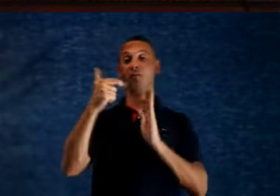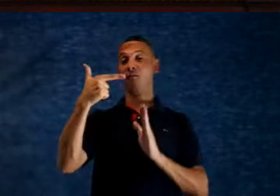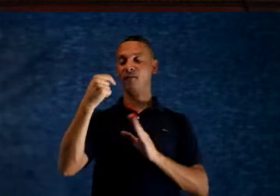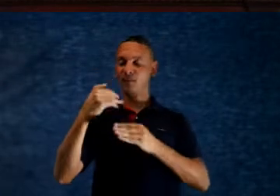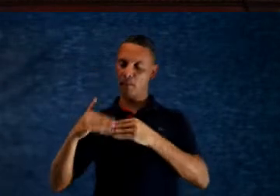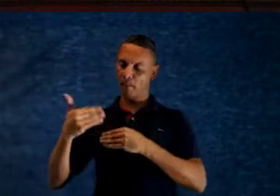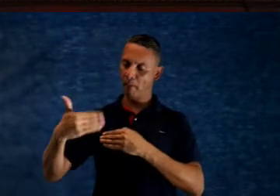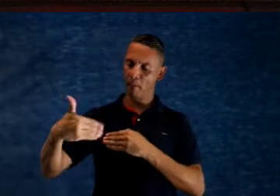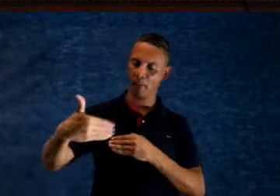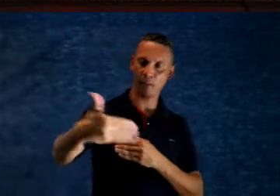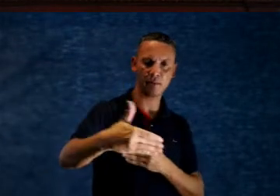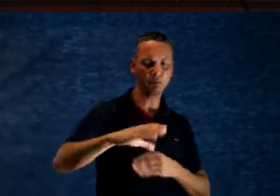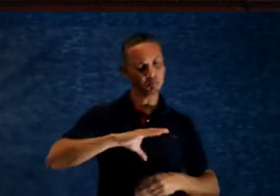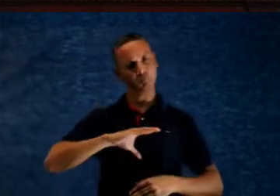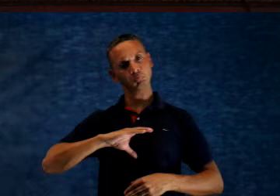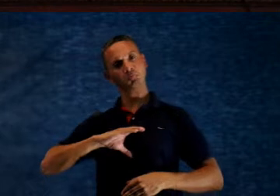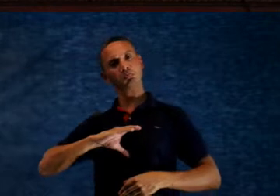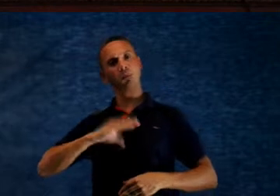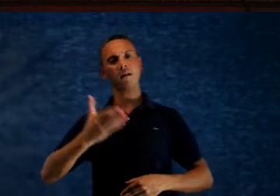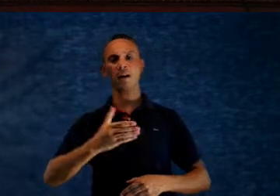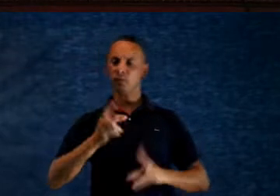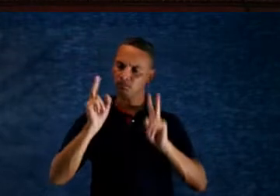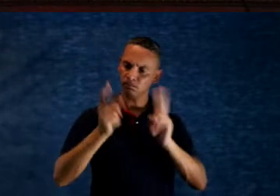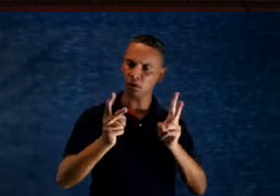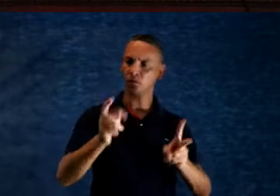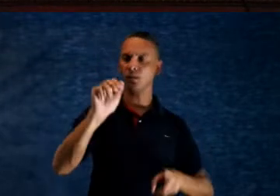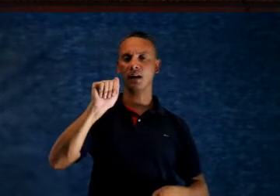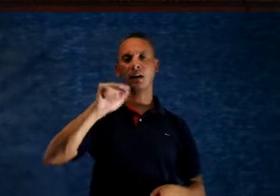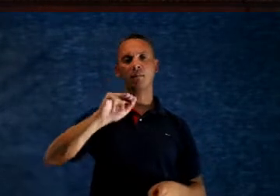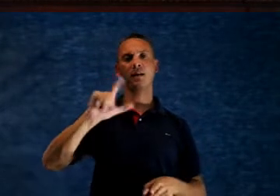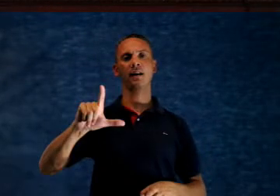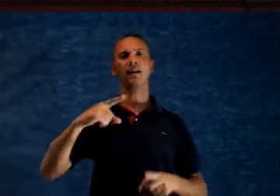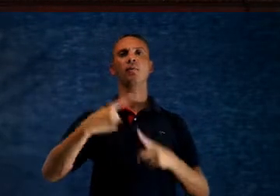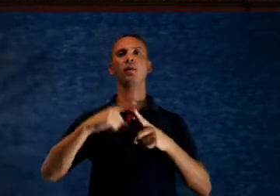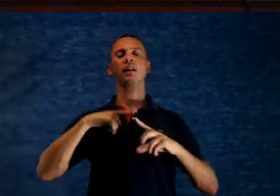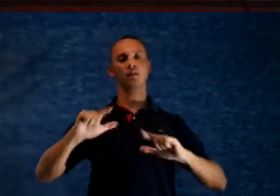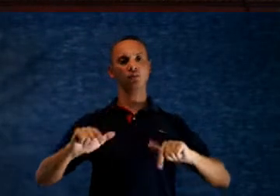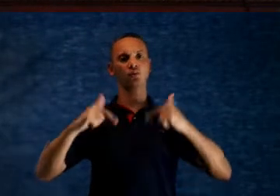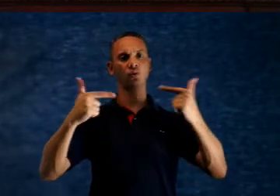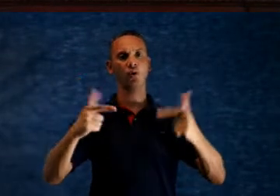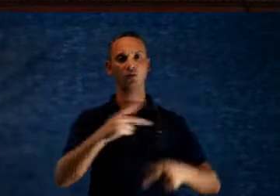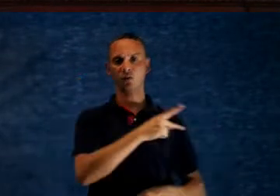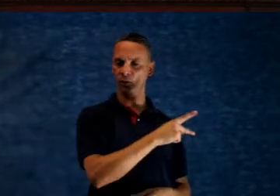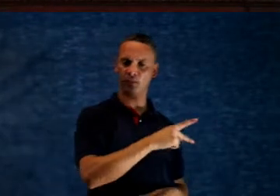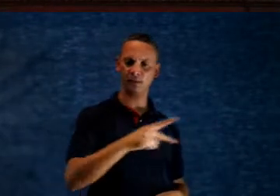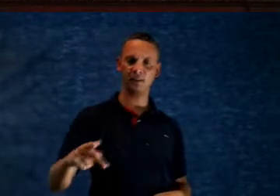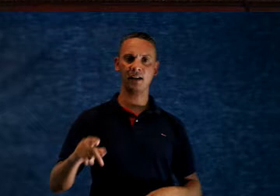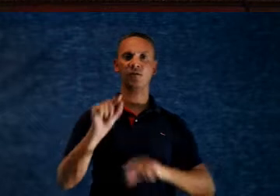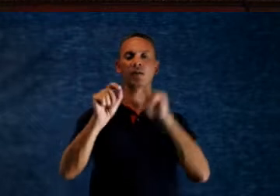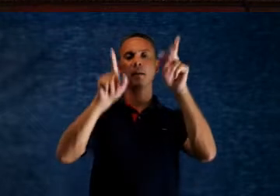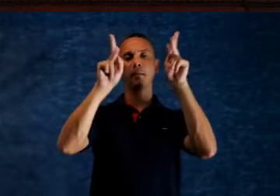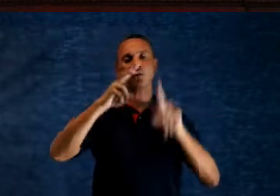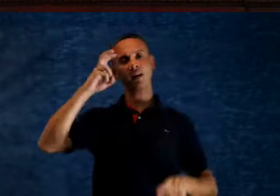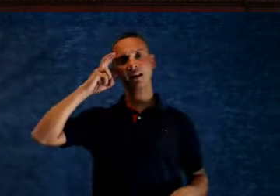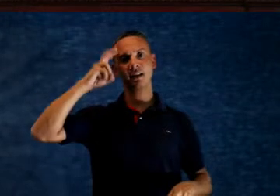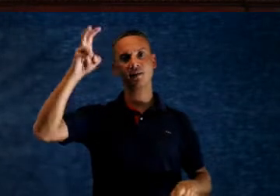galhardia, com coragem, com bravura, sobretudo porque teve a sorte de ser presidida por intelectuais do porte